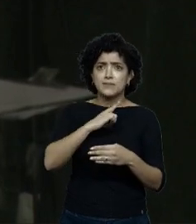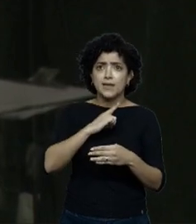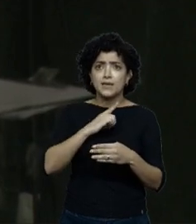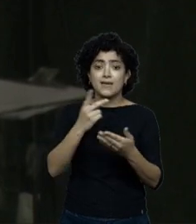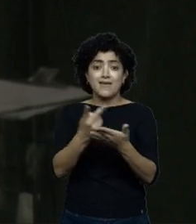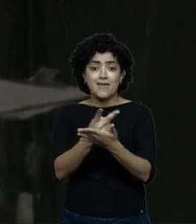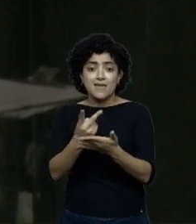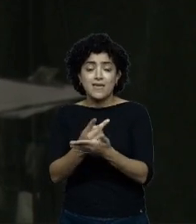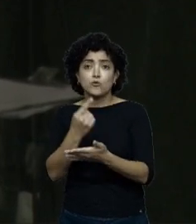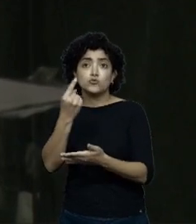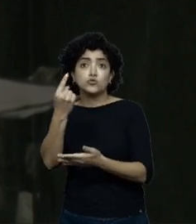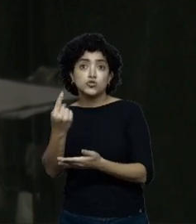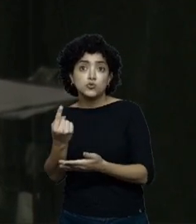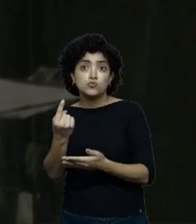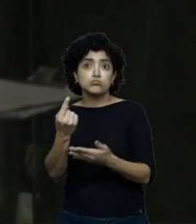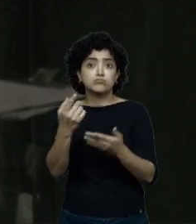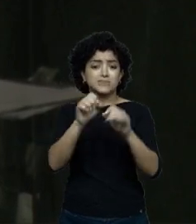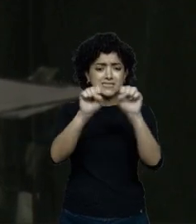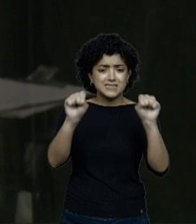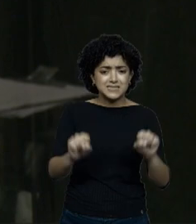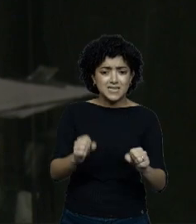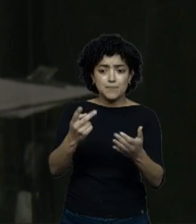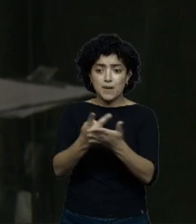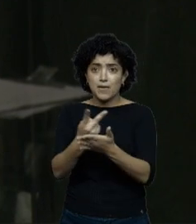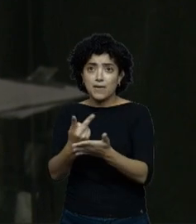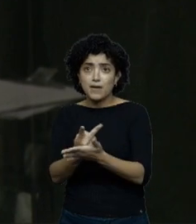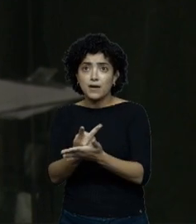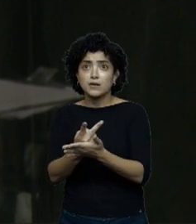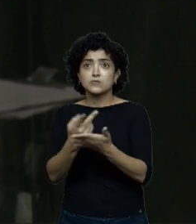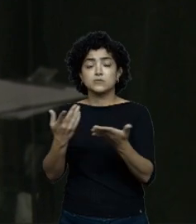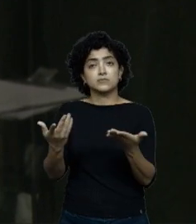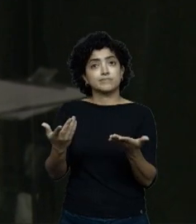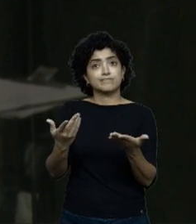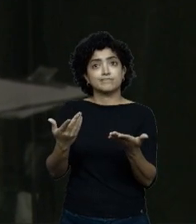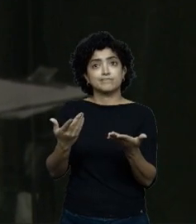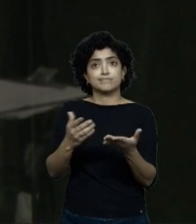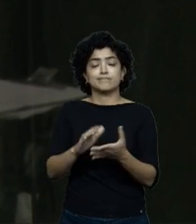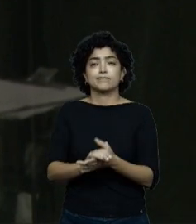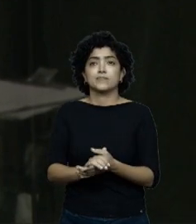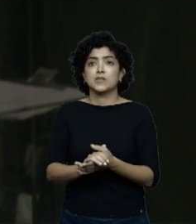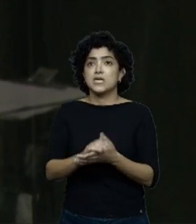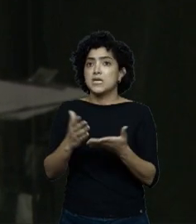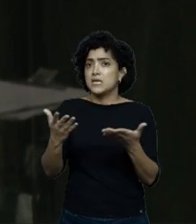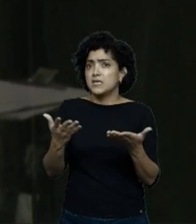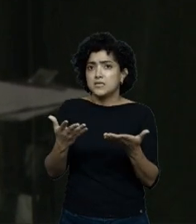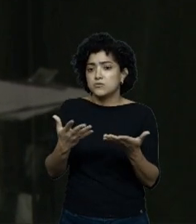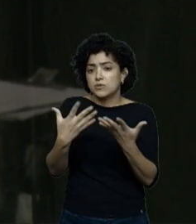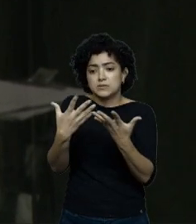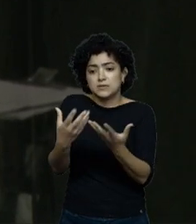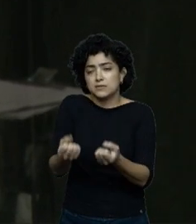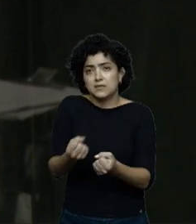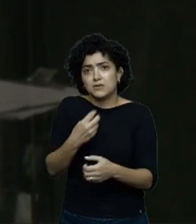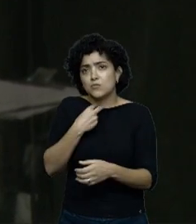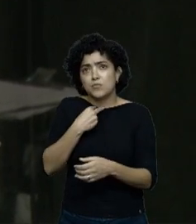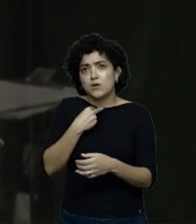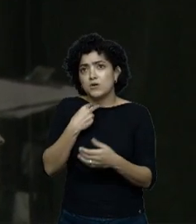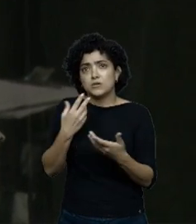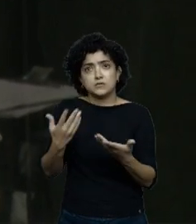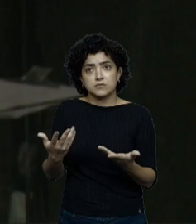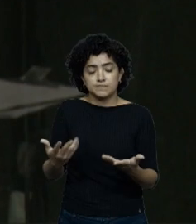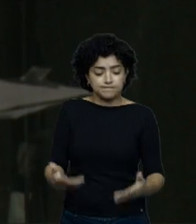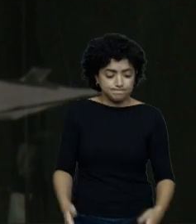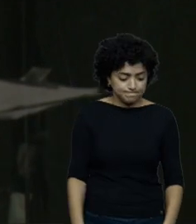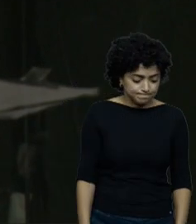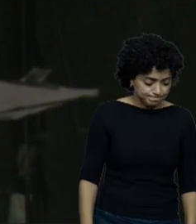uma pessoa um erro de um sistema dita vida de sessenta por cento da categoria E isso eu não posso admitir né isso a gente não pode